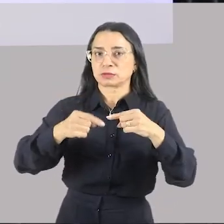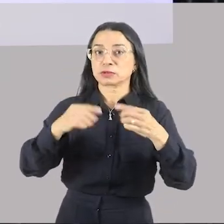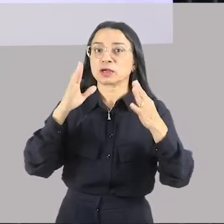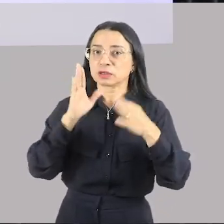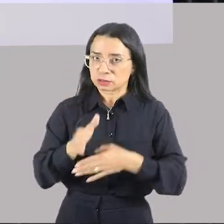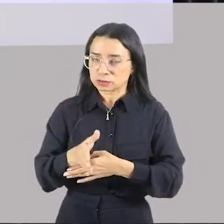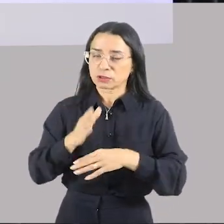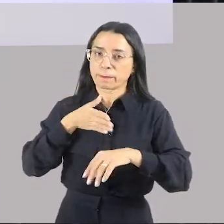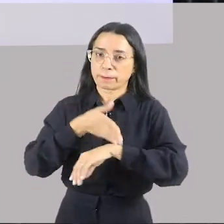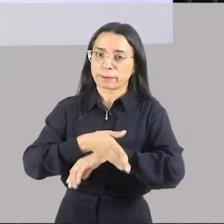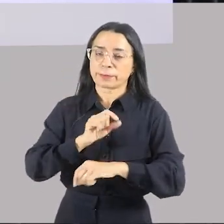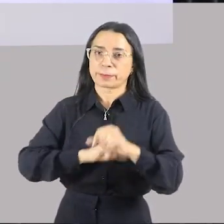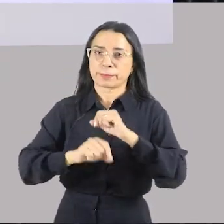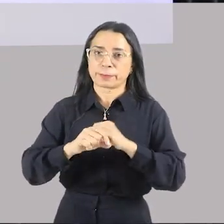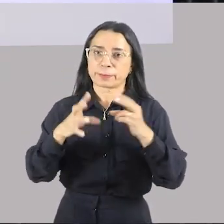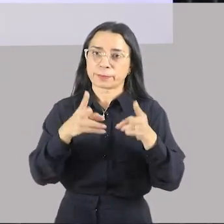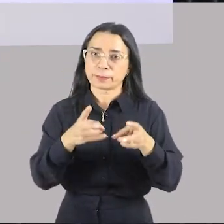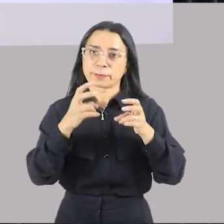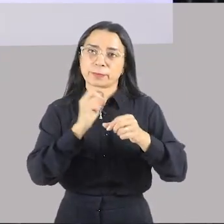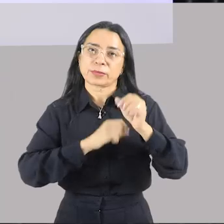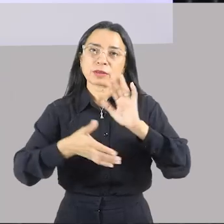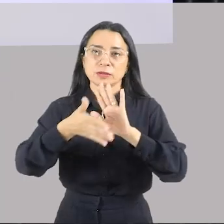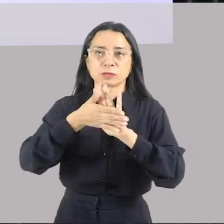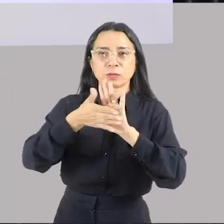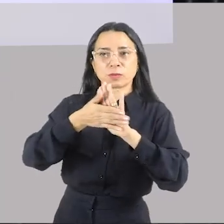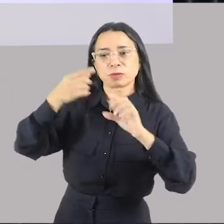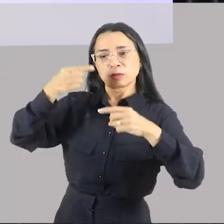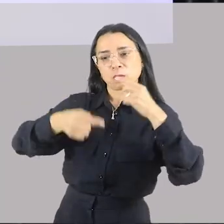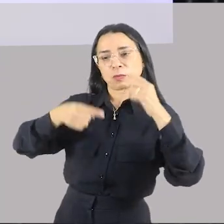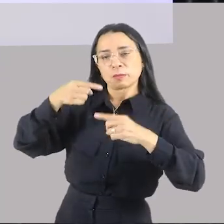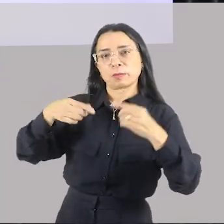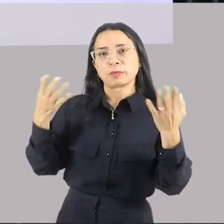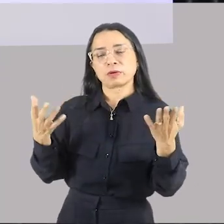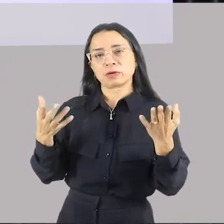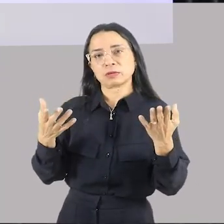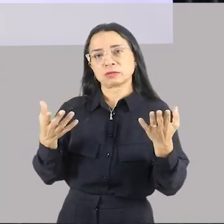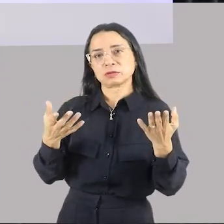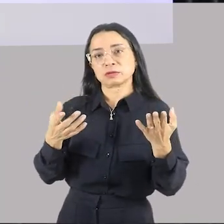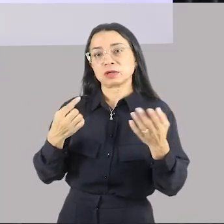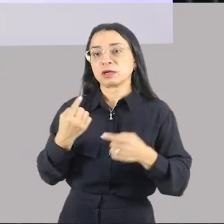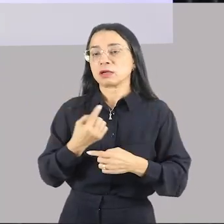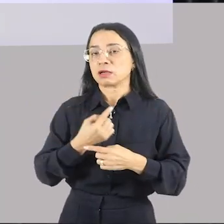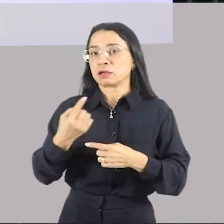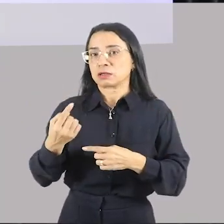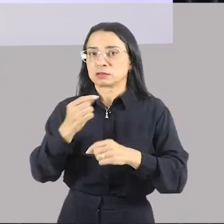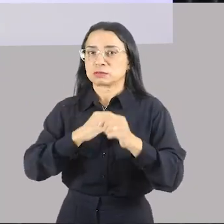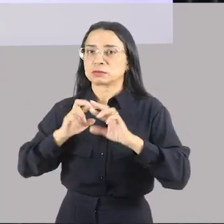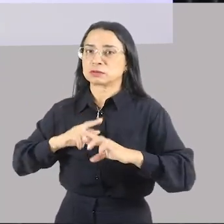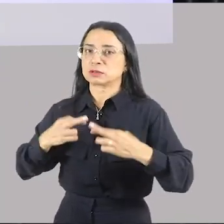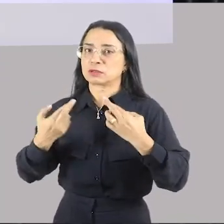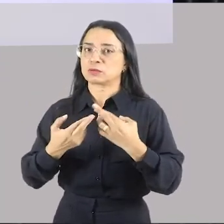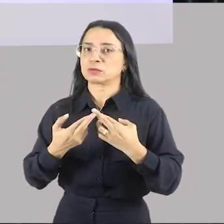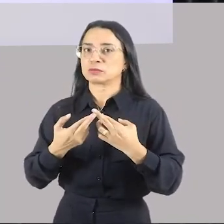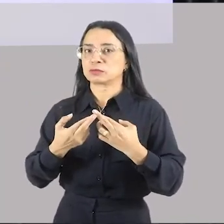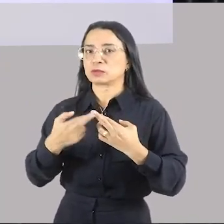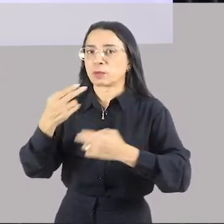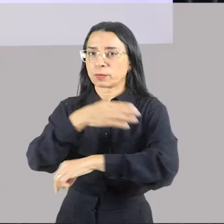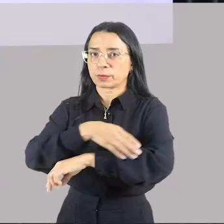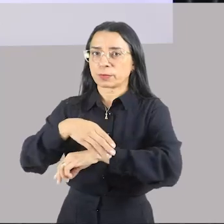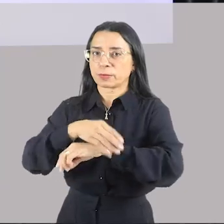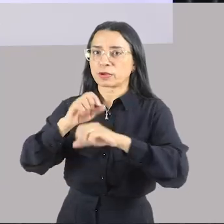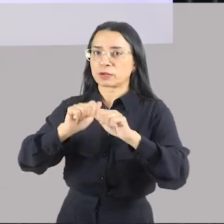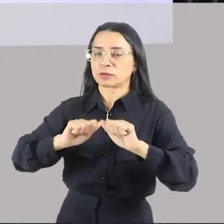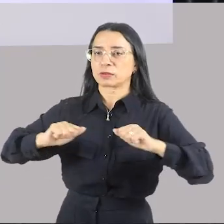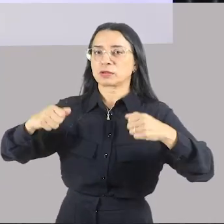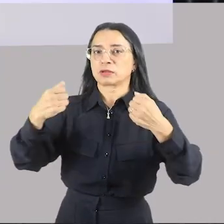participação. Assistir as propostas, os debates, você ir para reuniões aí, no seu bairro, na associação